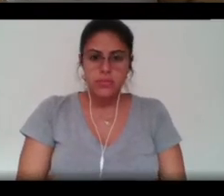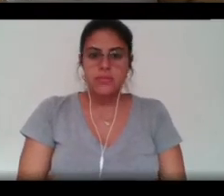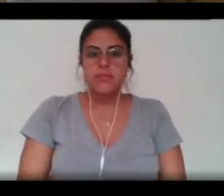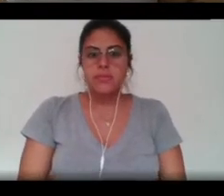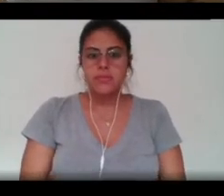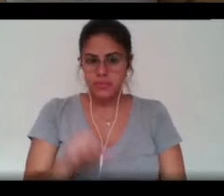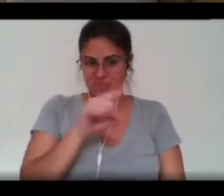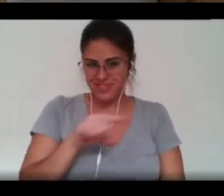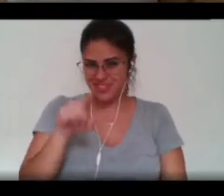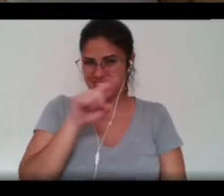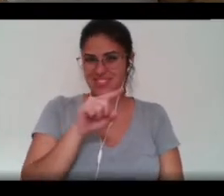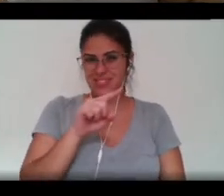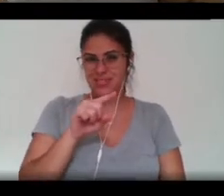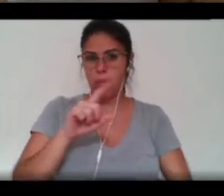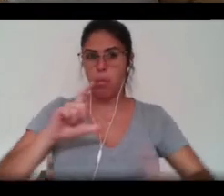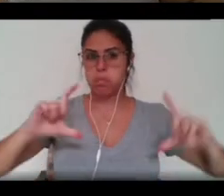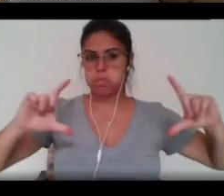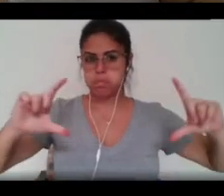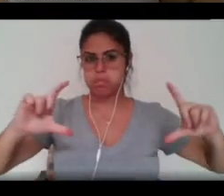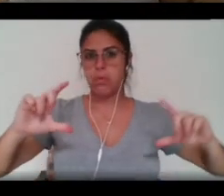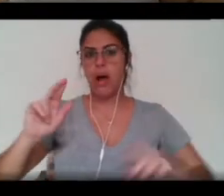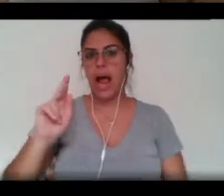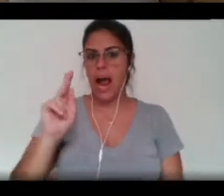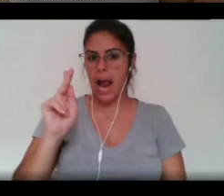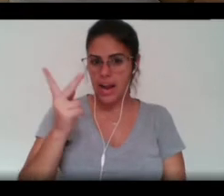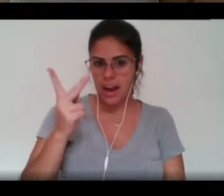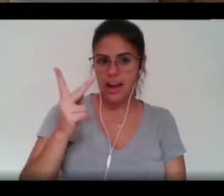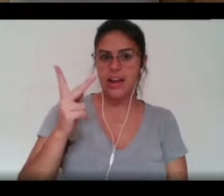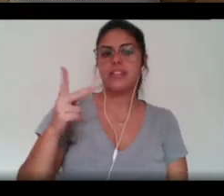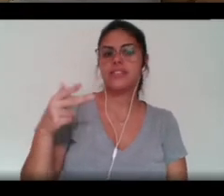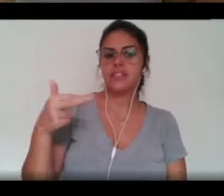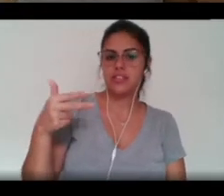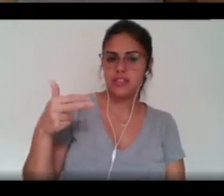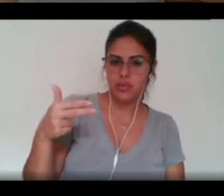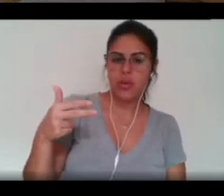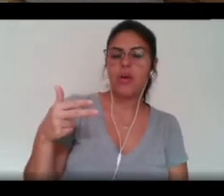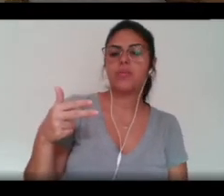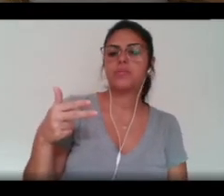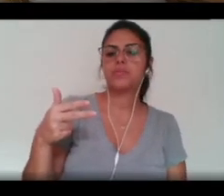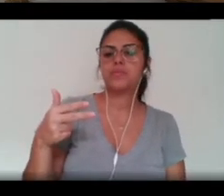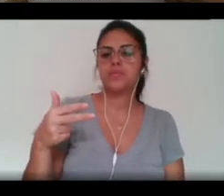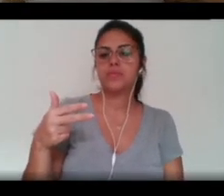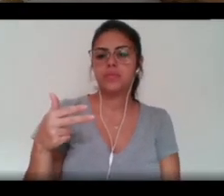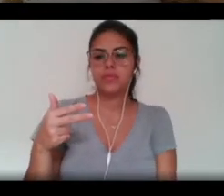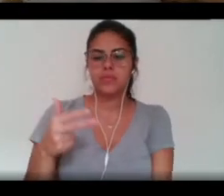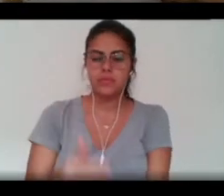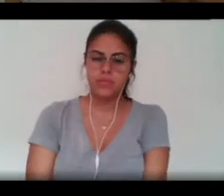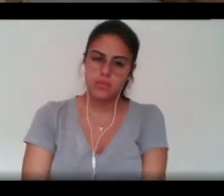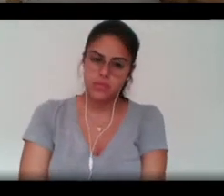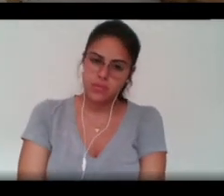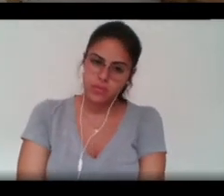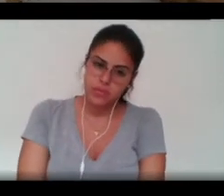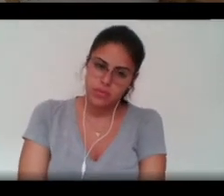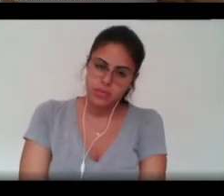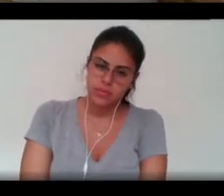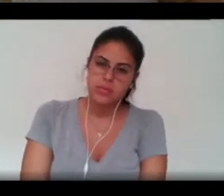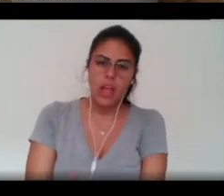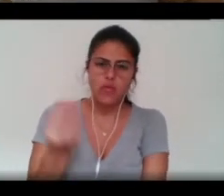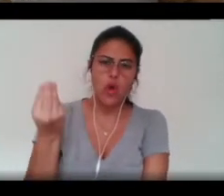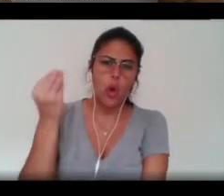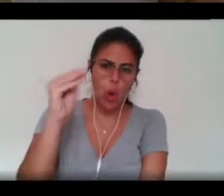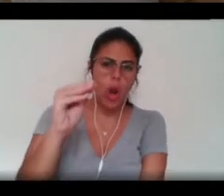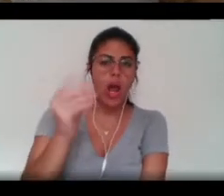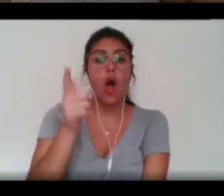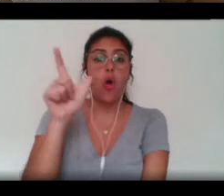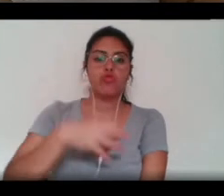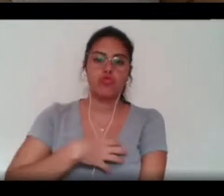para esse H aqui, né, igual a, deixa eu escrever aqui de outro